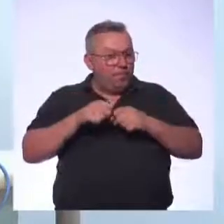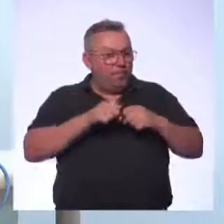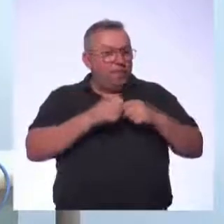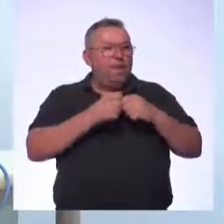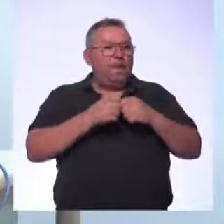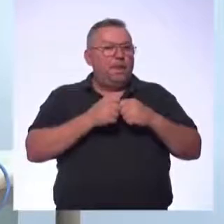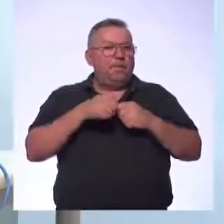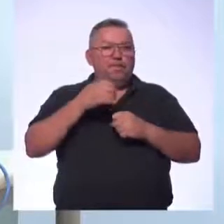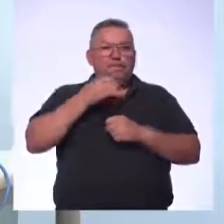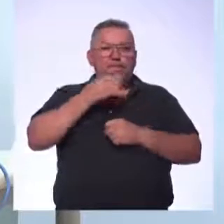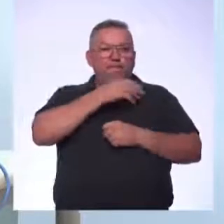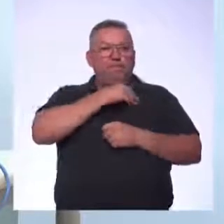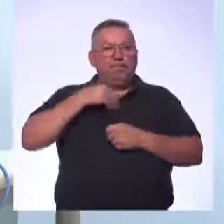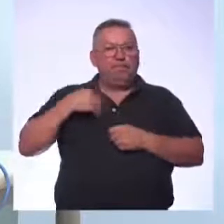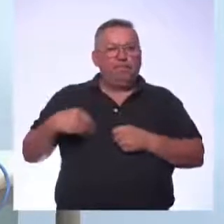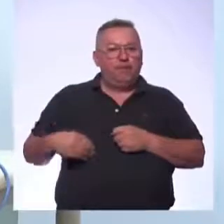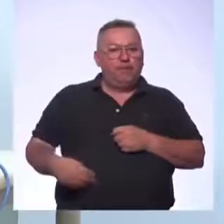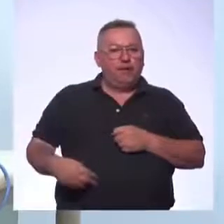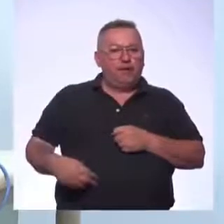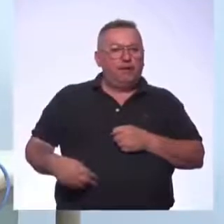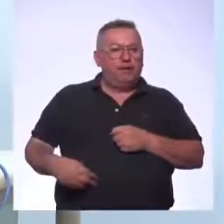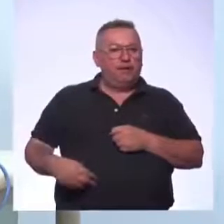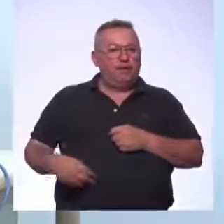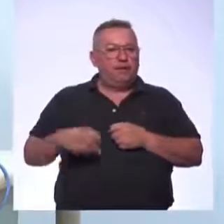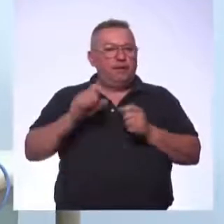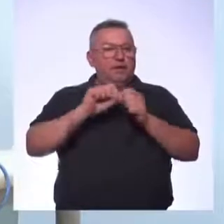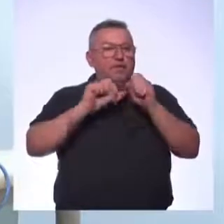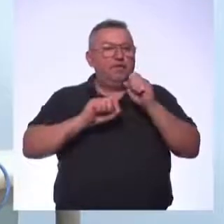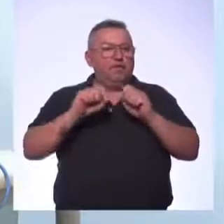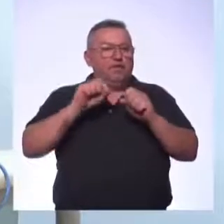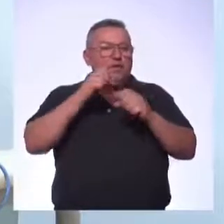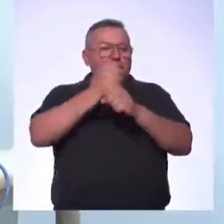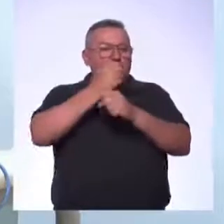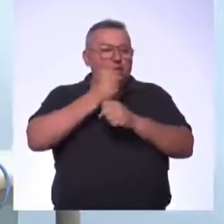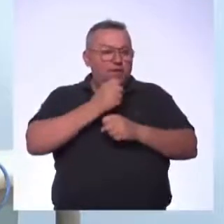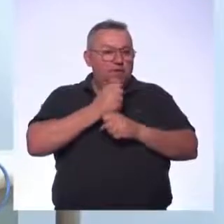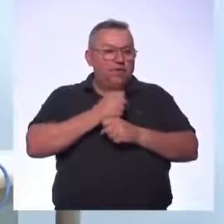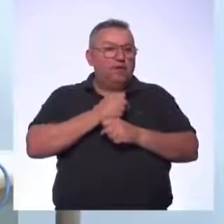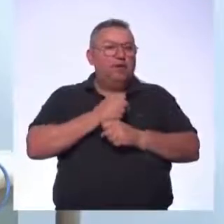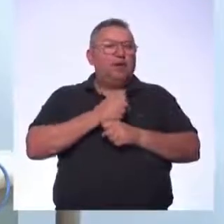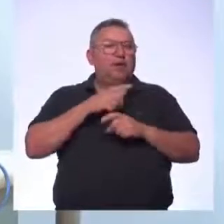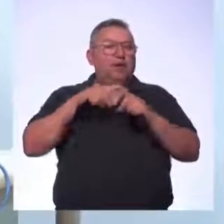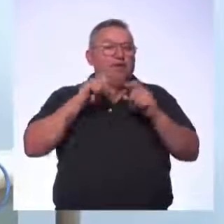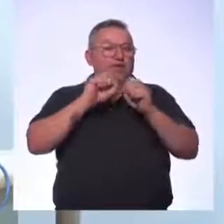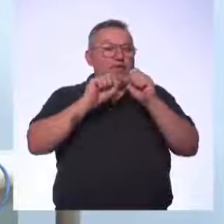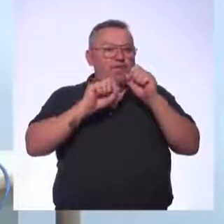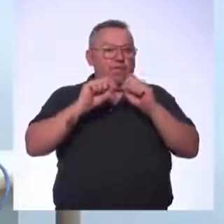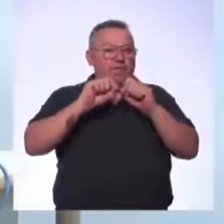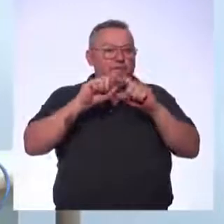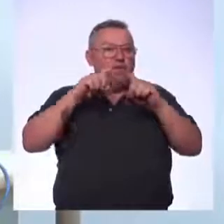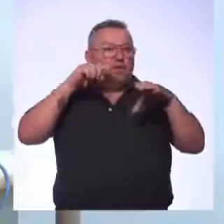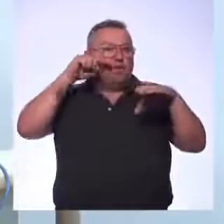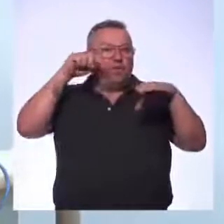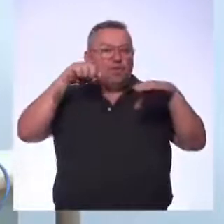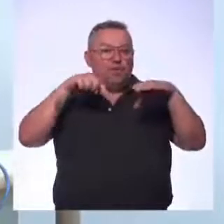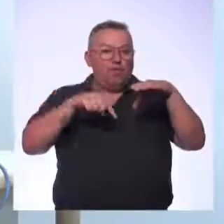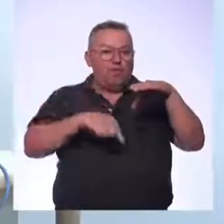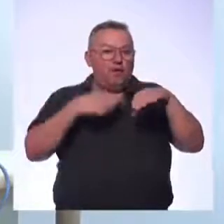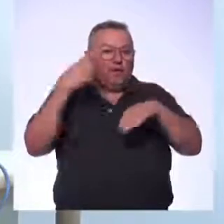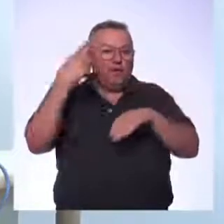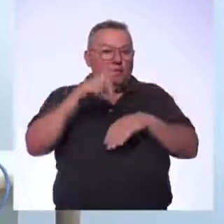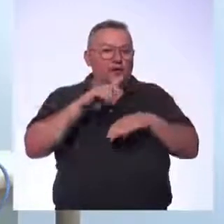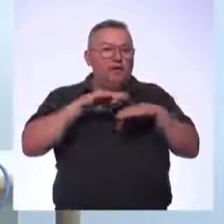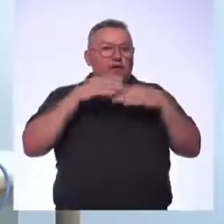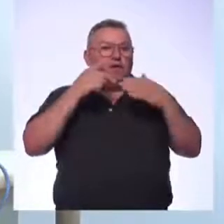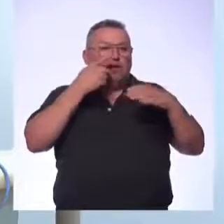Tá? Por exemplo, na China tem lá a garganta, né, que foi feita até uma construção de uma hidrelétrica, né, por causa da profundidade dela, porque